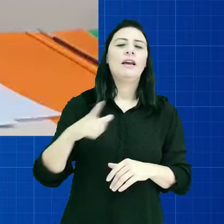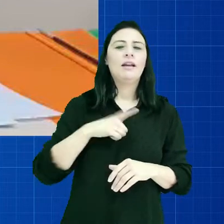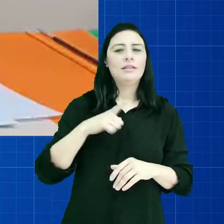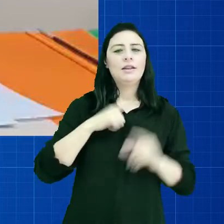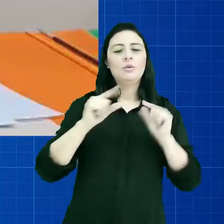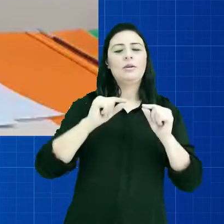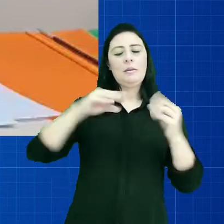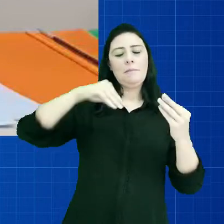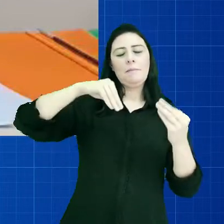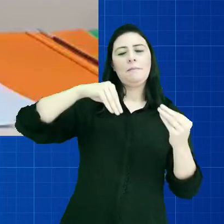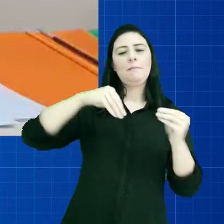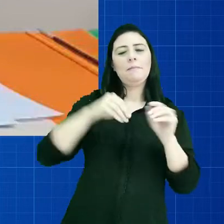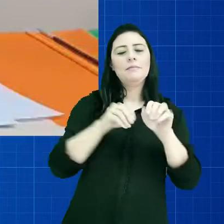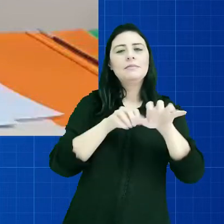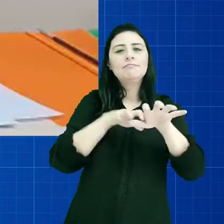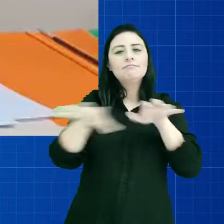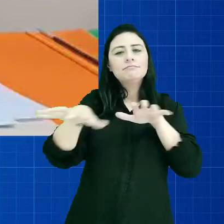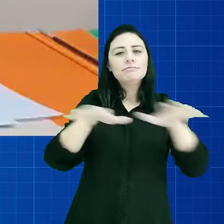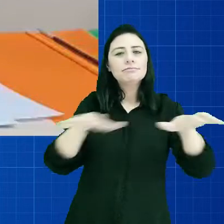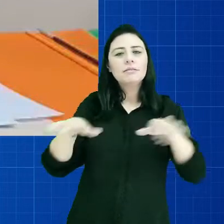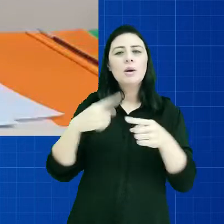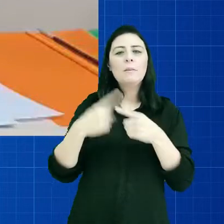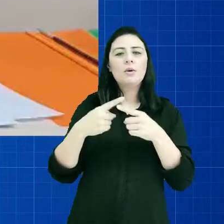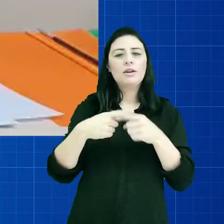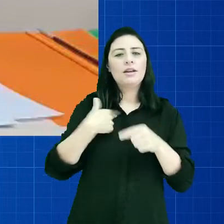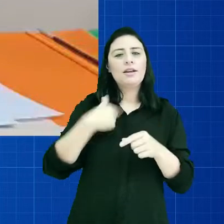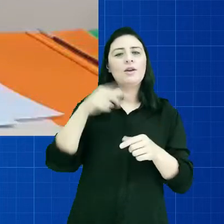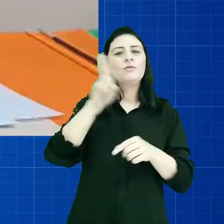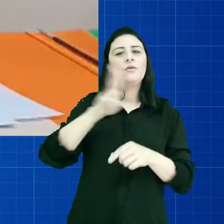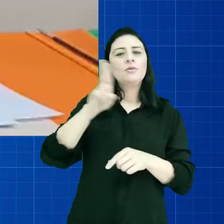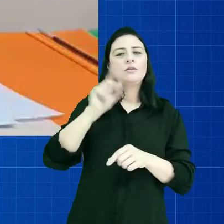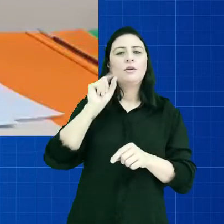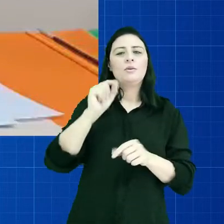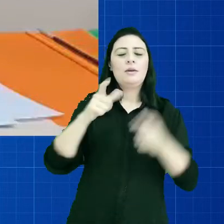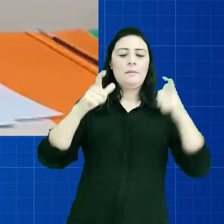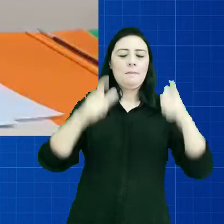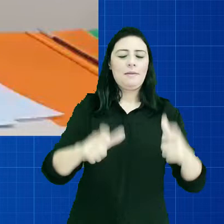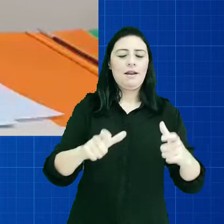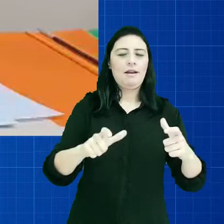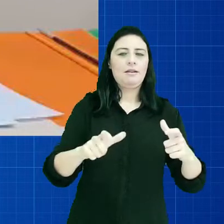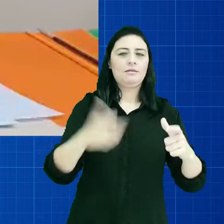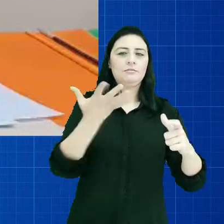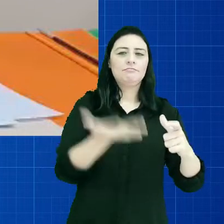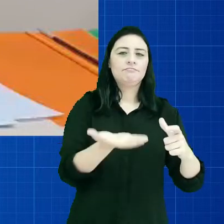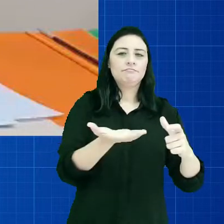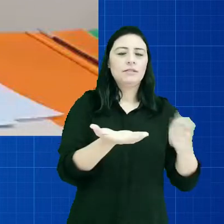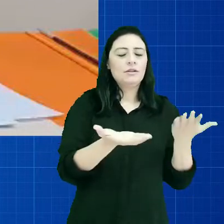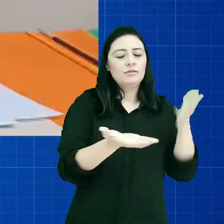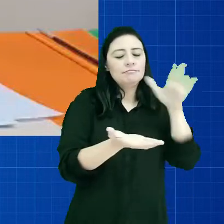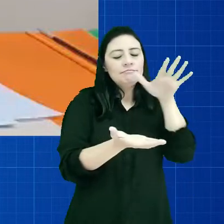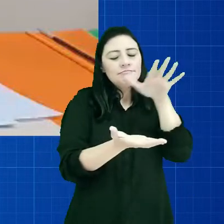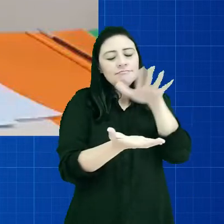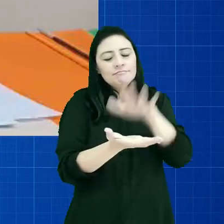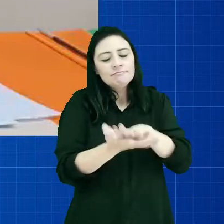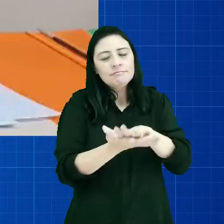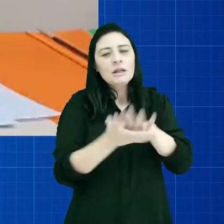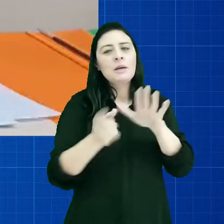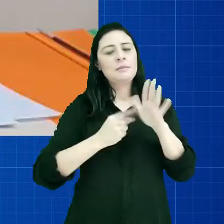Bem espalhado, porque eu vou pôr a minha mão aqui nesse prato, né? E a minha mão vai ter que